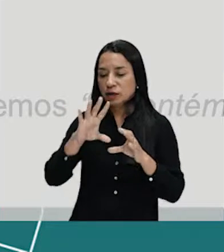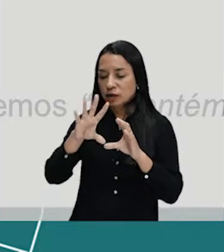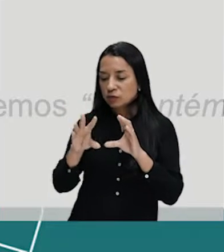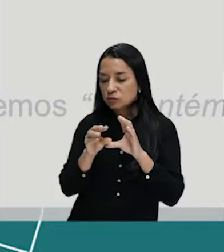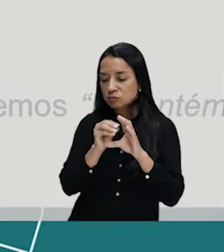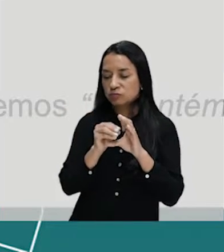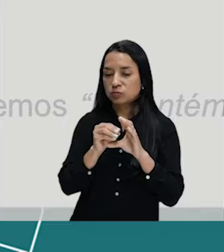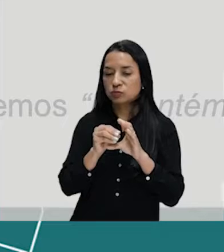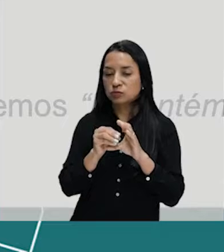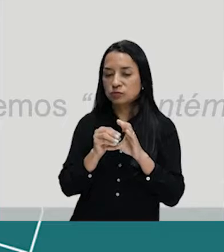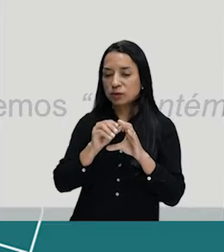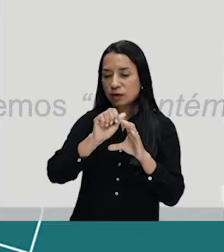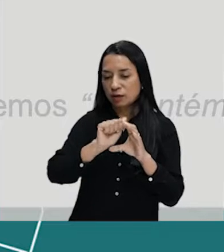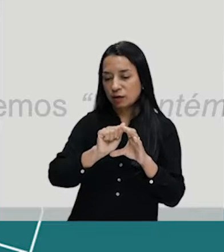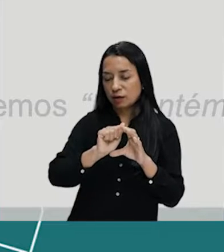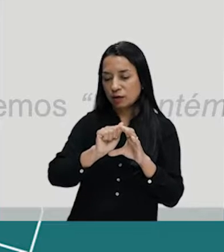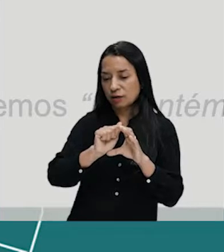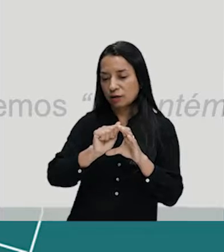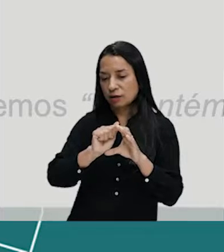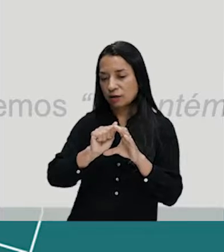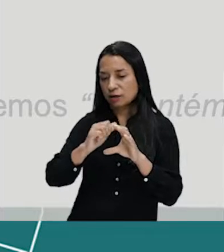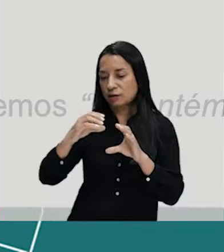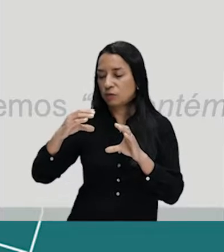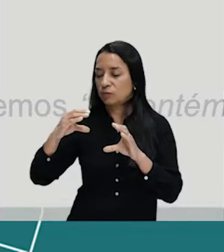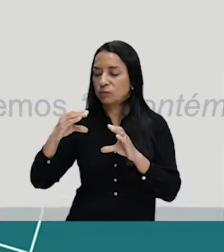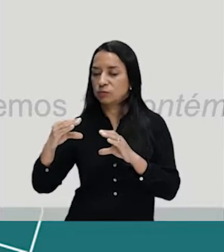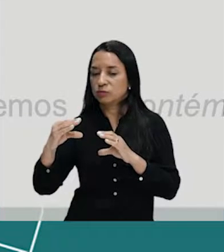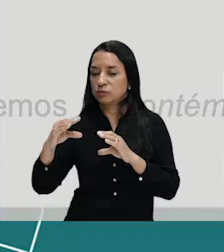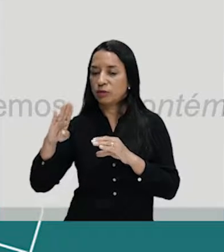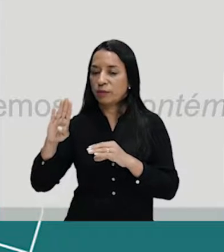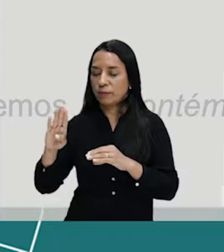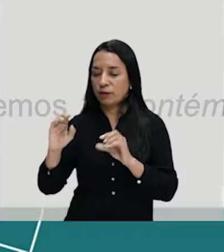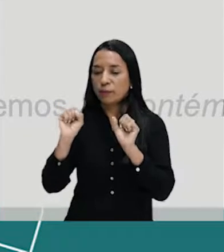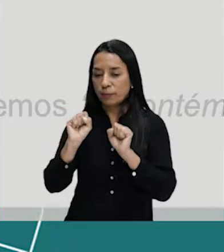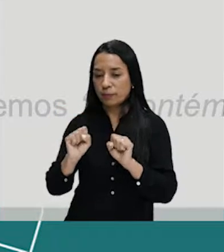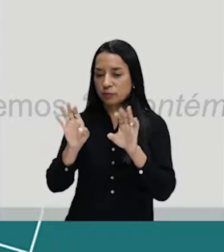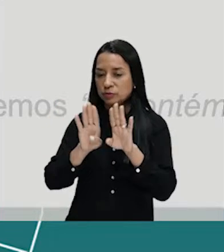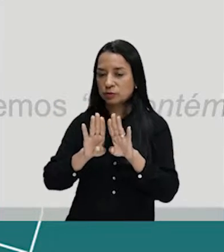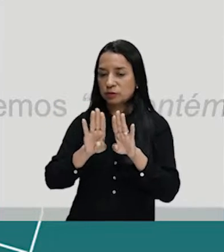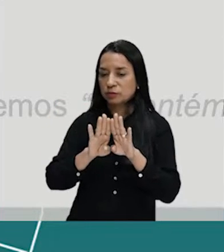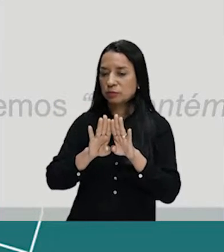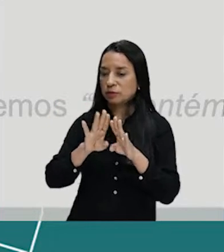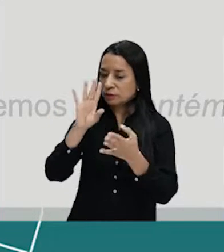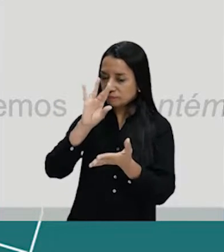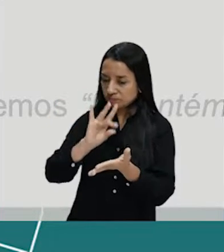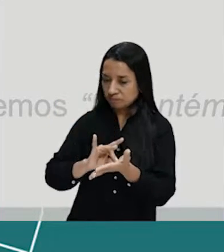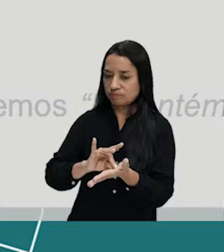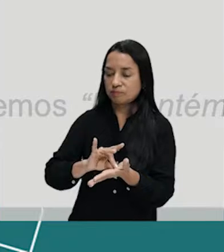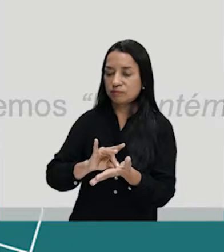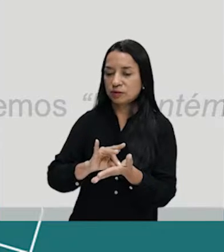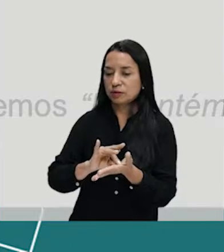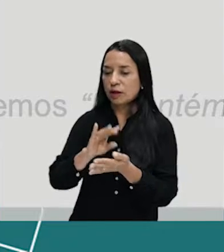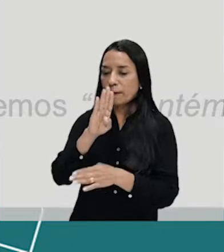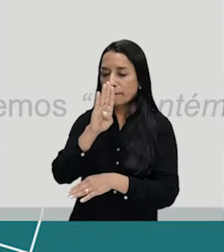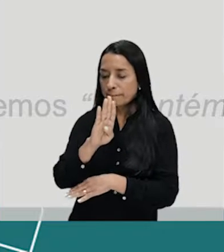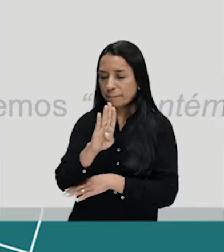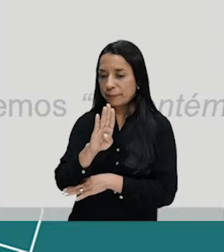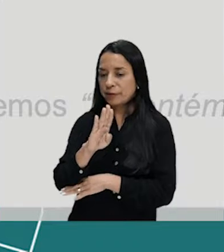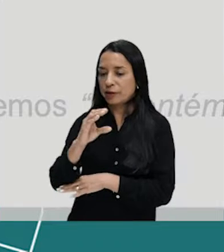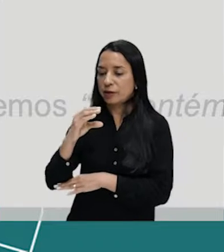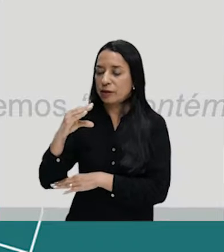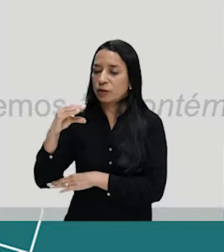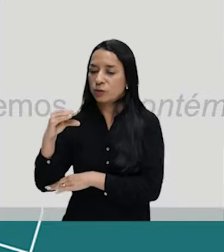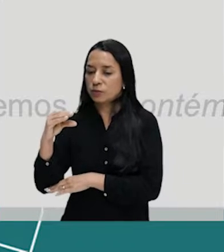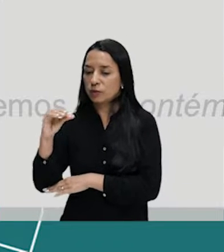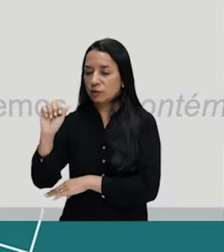quando a está continentes em beber eu posso também afirmar que o b com